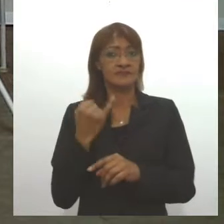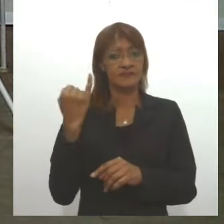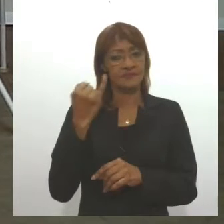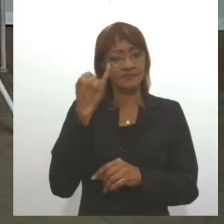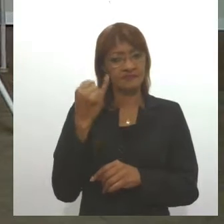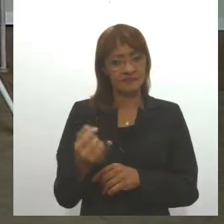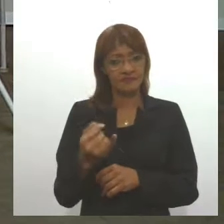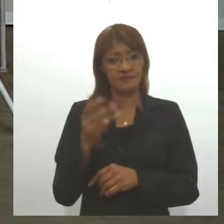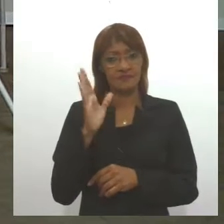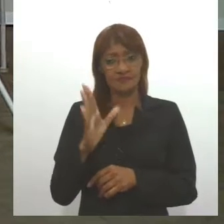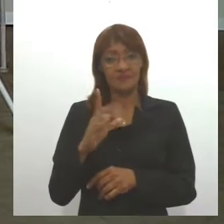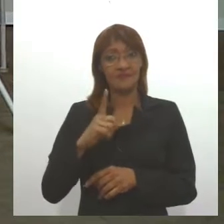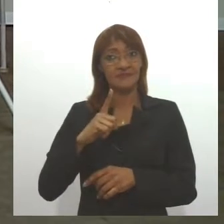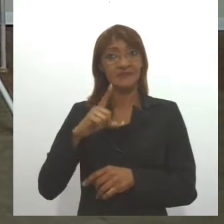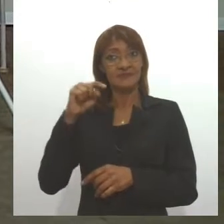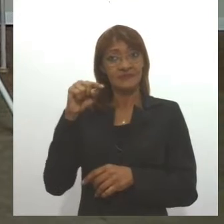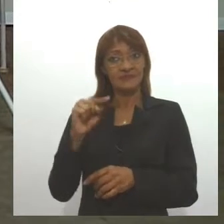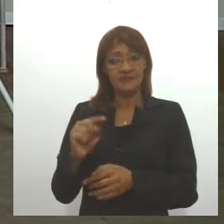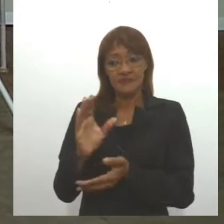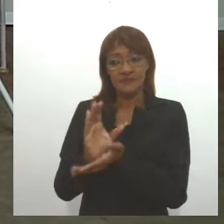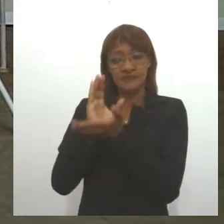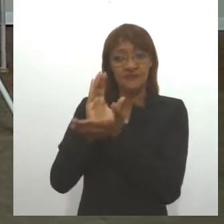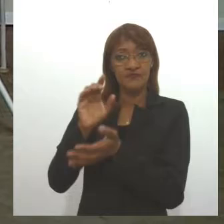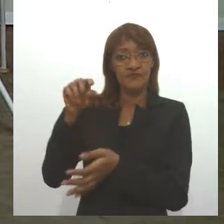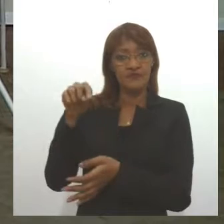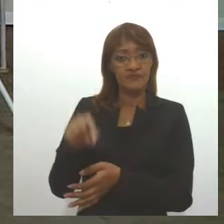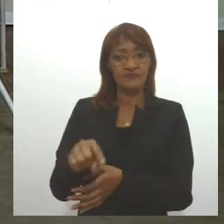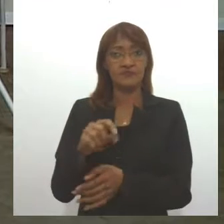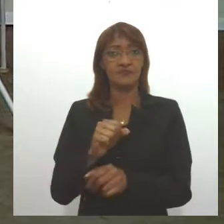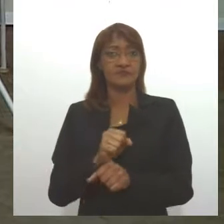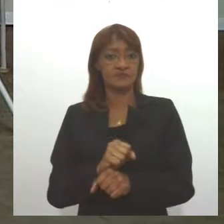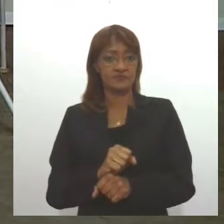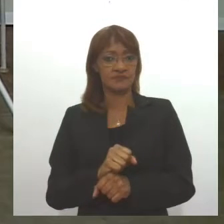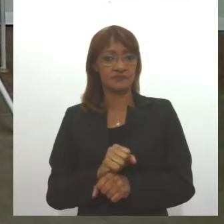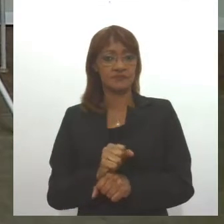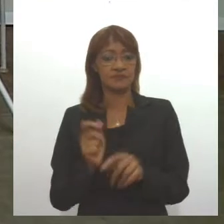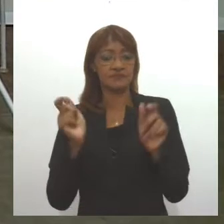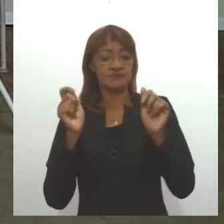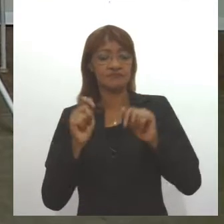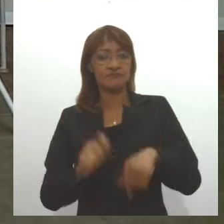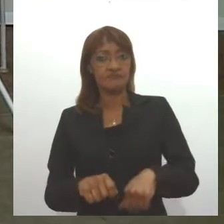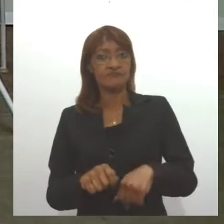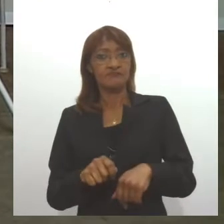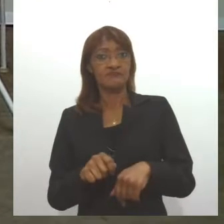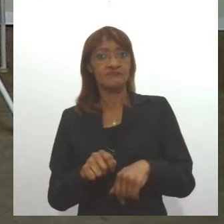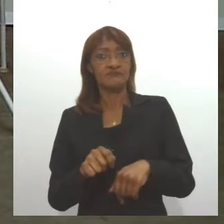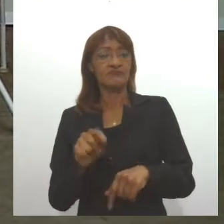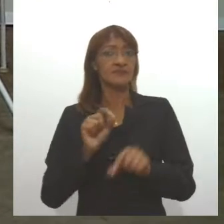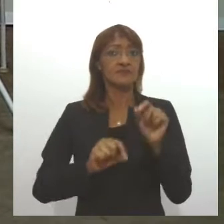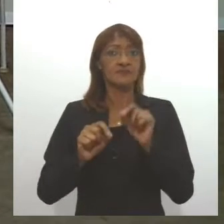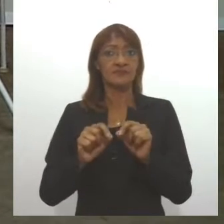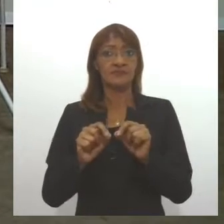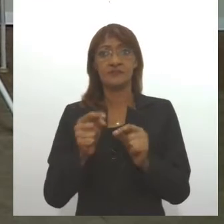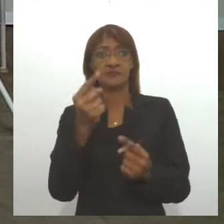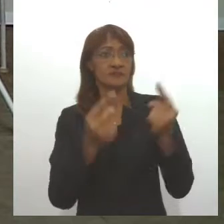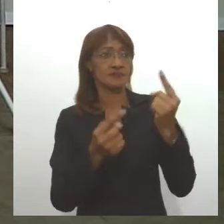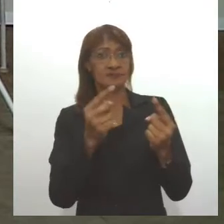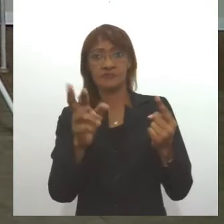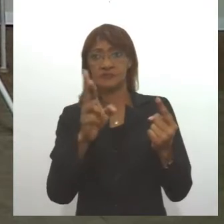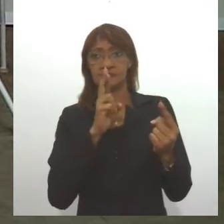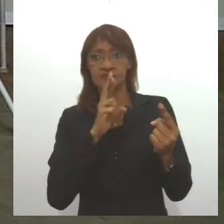de um conselho pode trazer para essa população. Quem quer começar a responder?